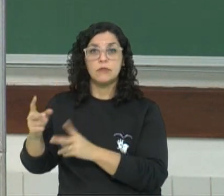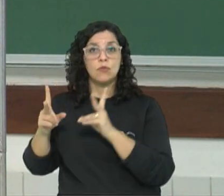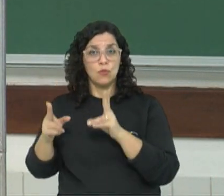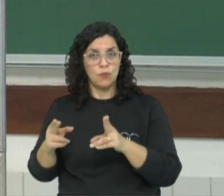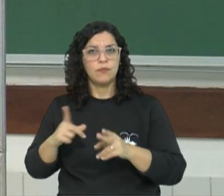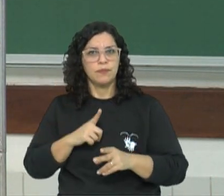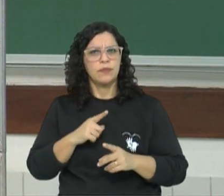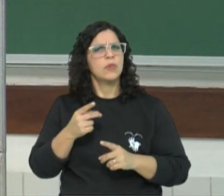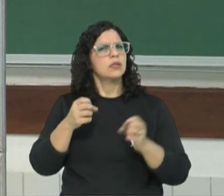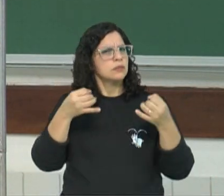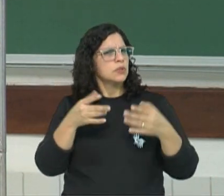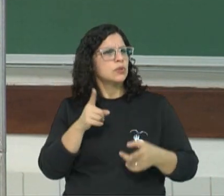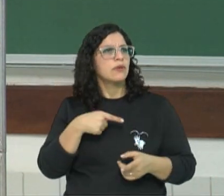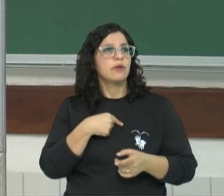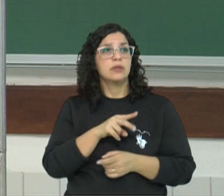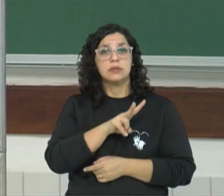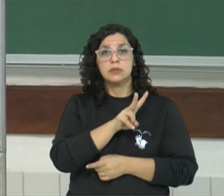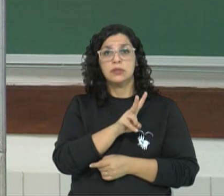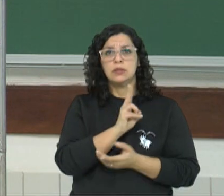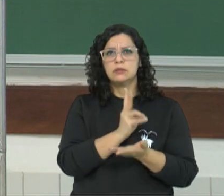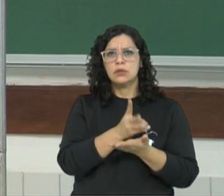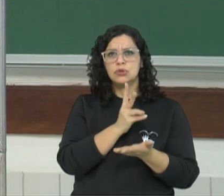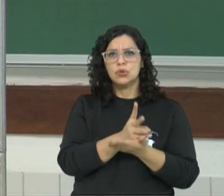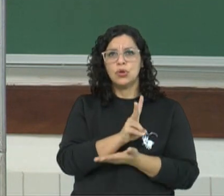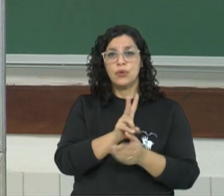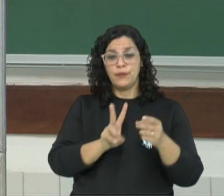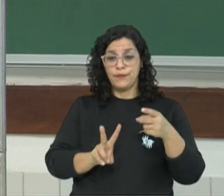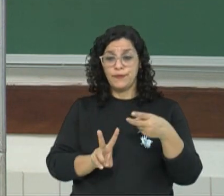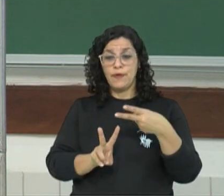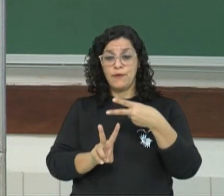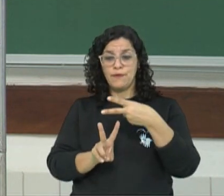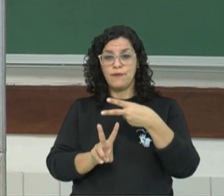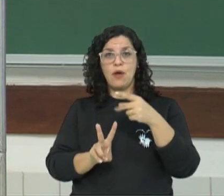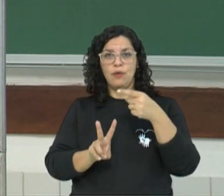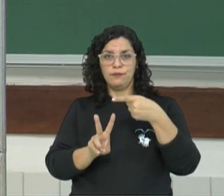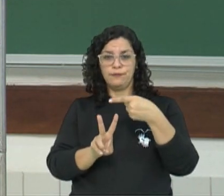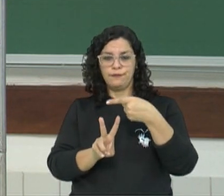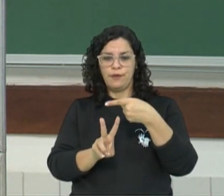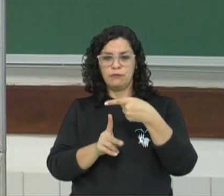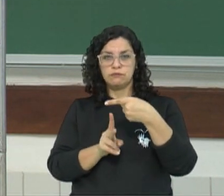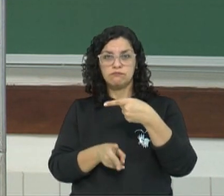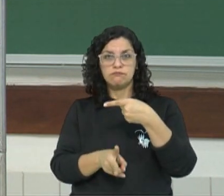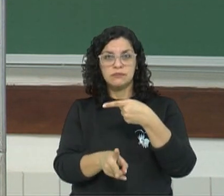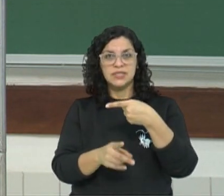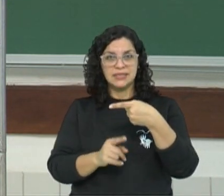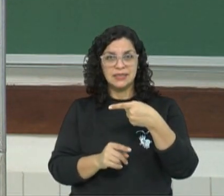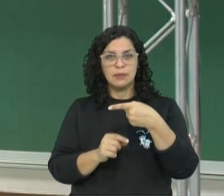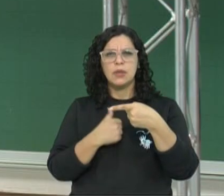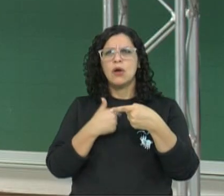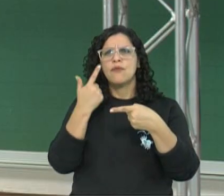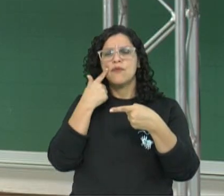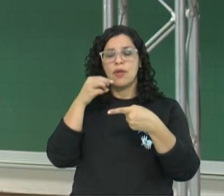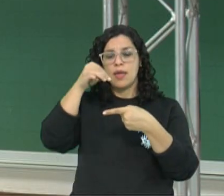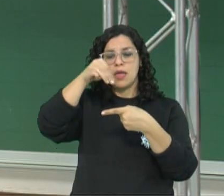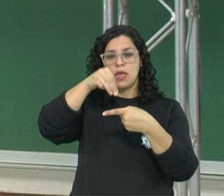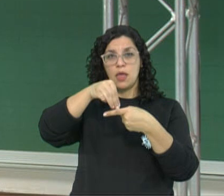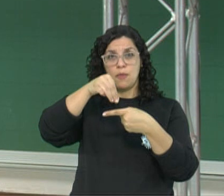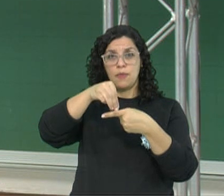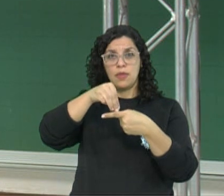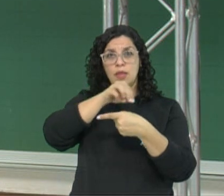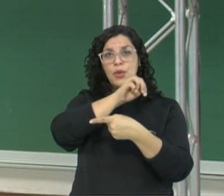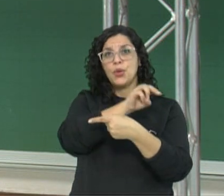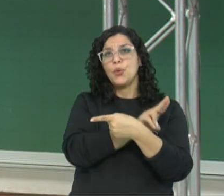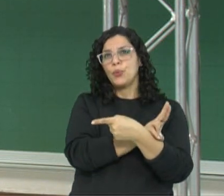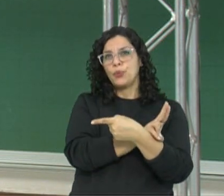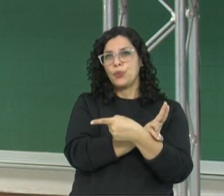Bem, se o volume é constante e observando essa fórmula, eu vou perceber que a